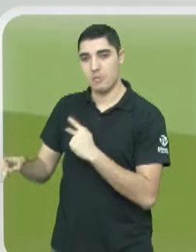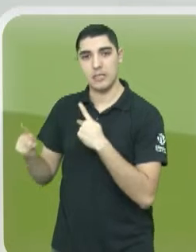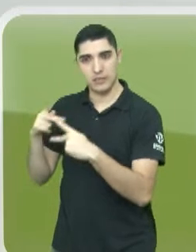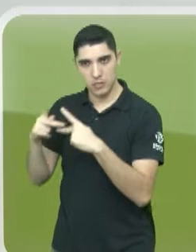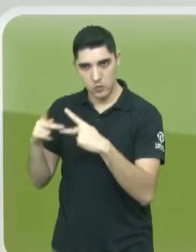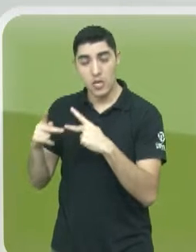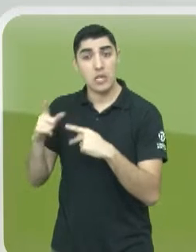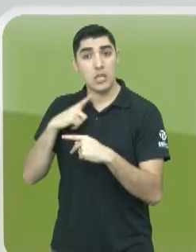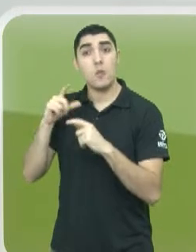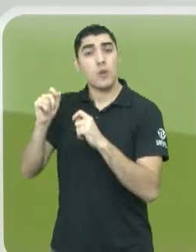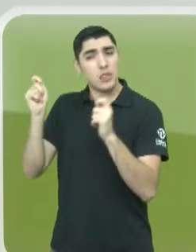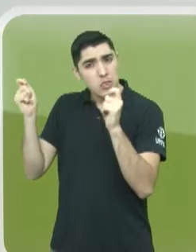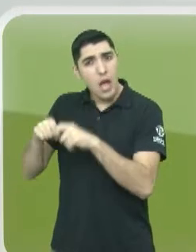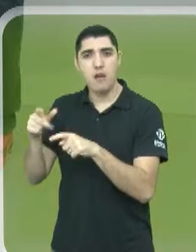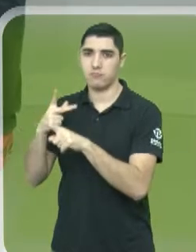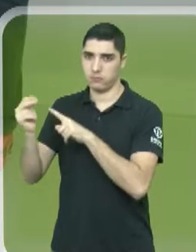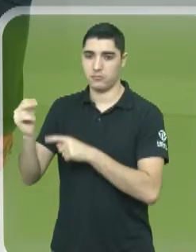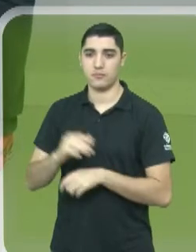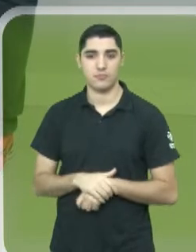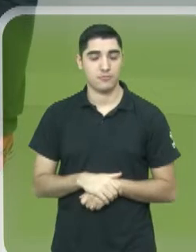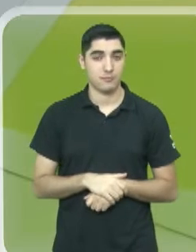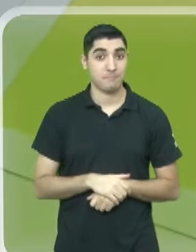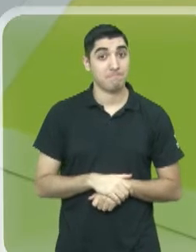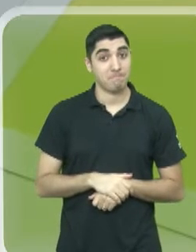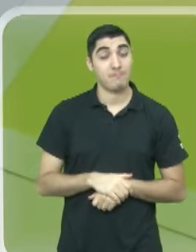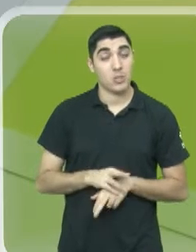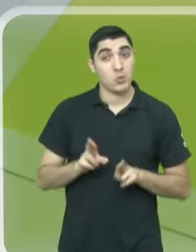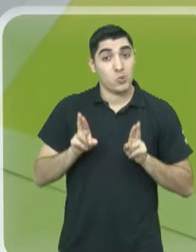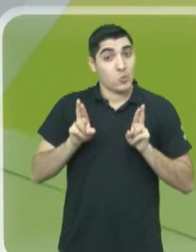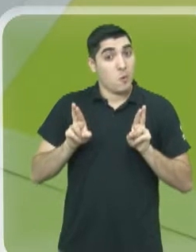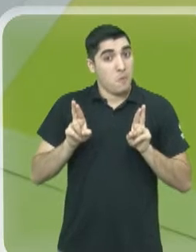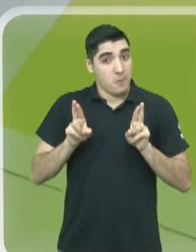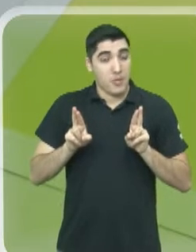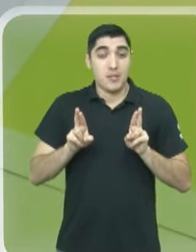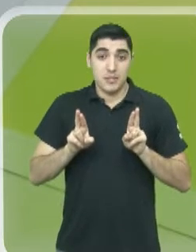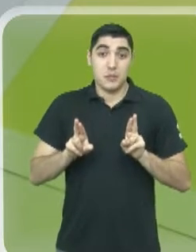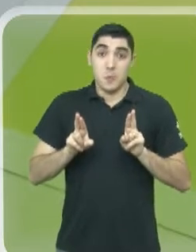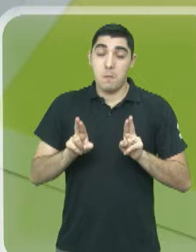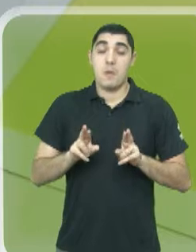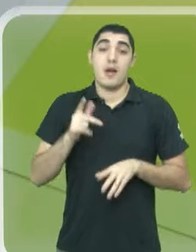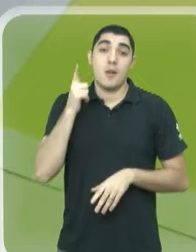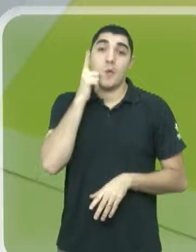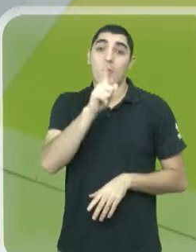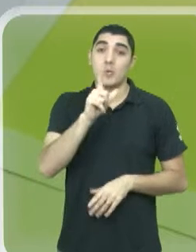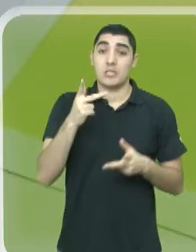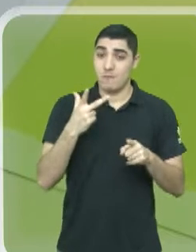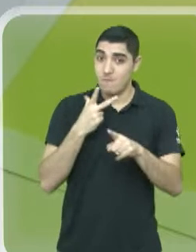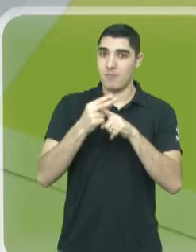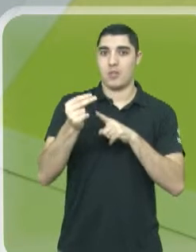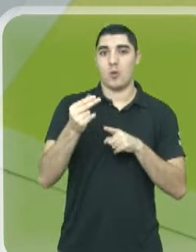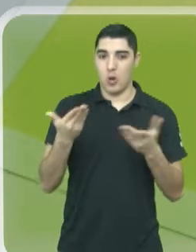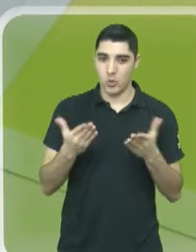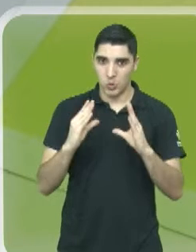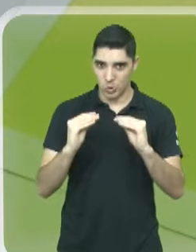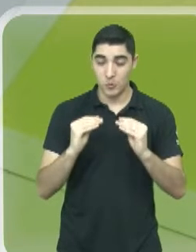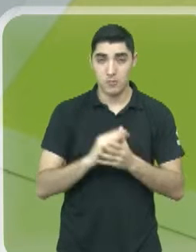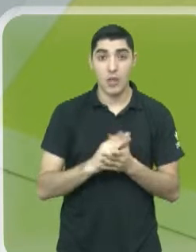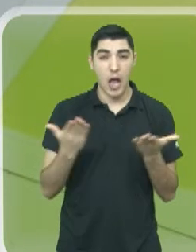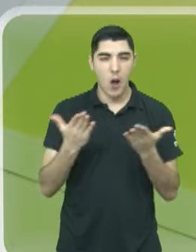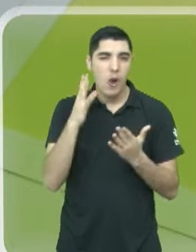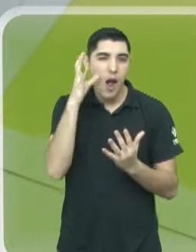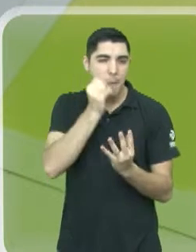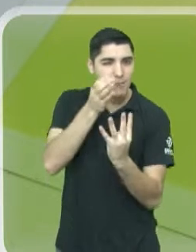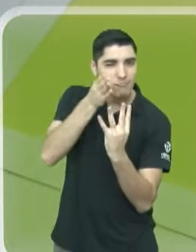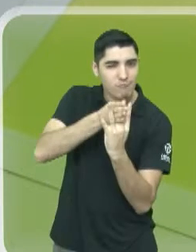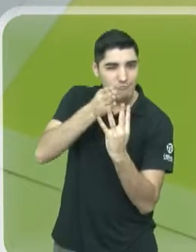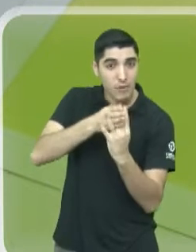poder conseguir sair vitorioso. Tomara que consiga a vitória logo mais. Paulo, vamos fazer o seguinte, a gente vai para um rápido